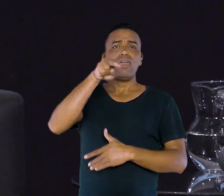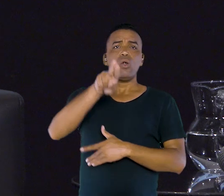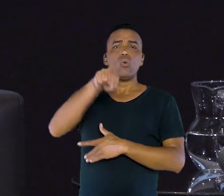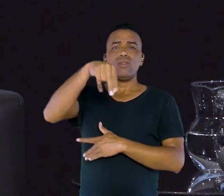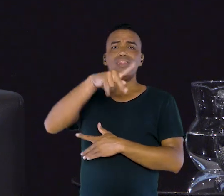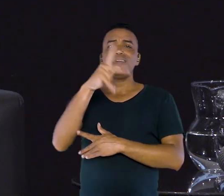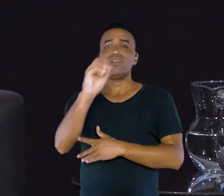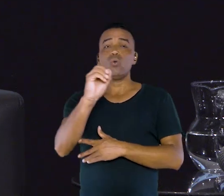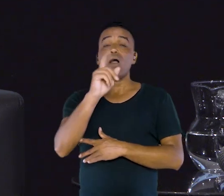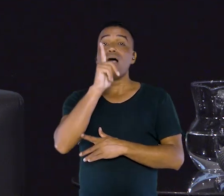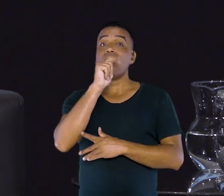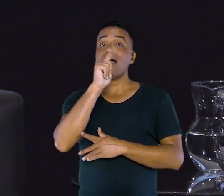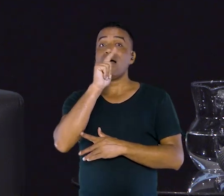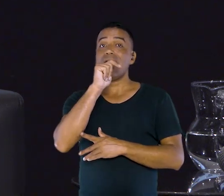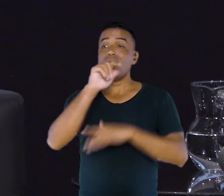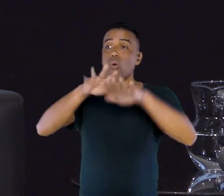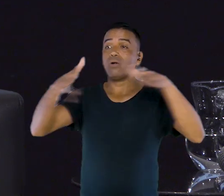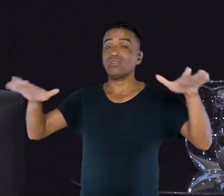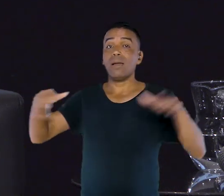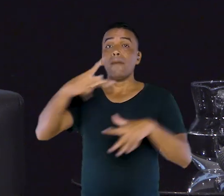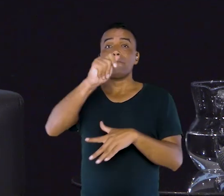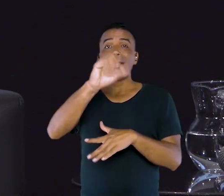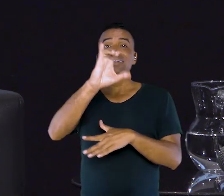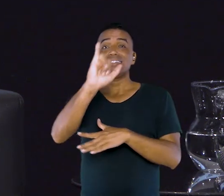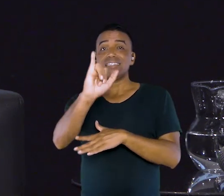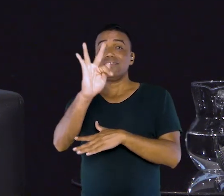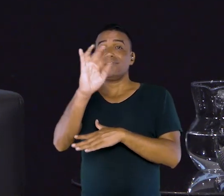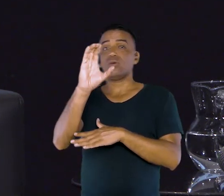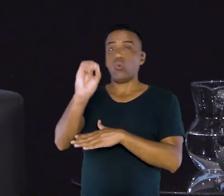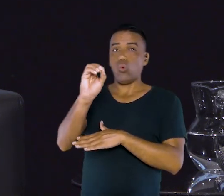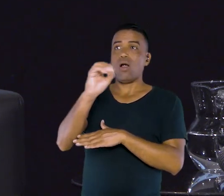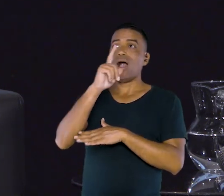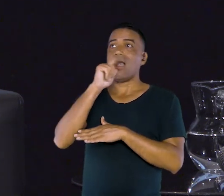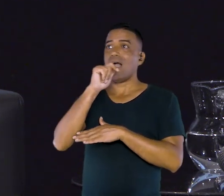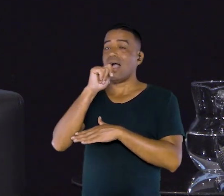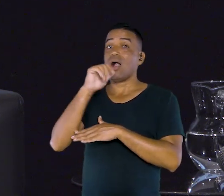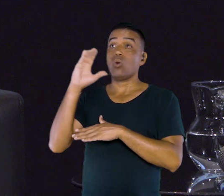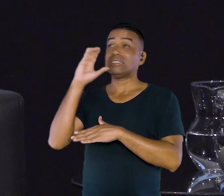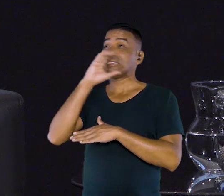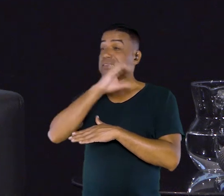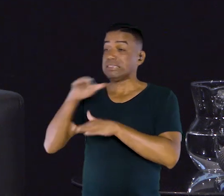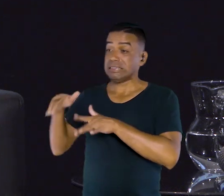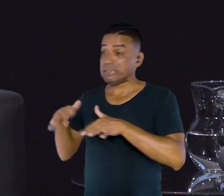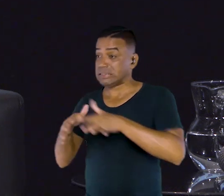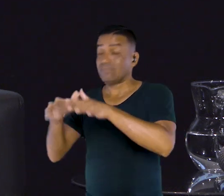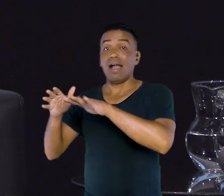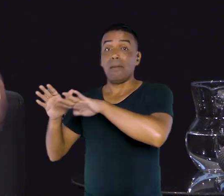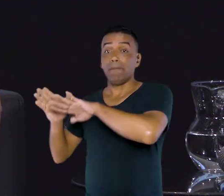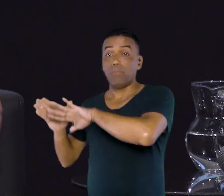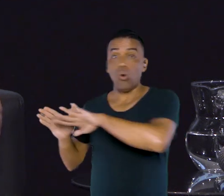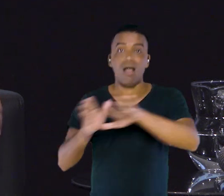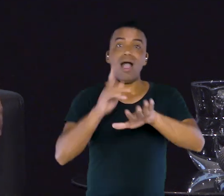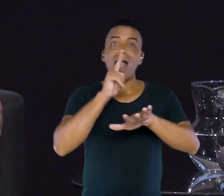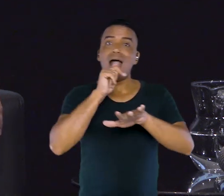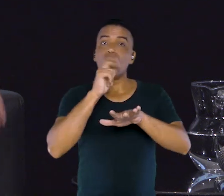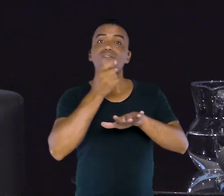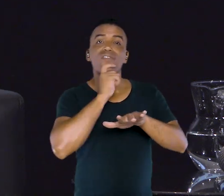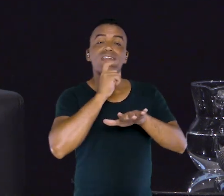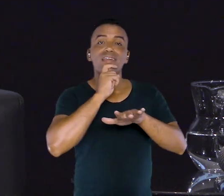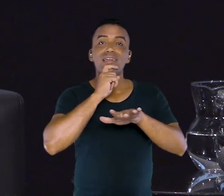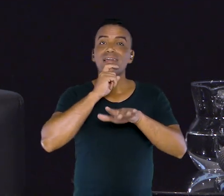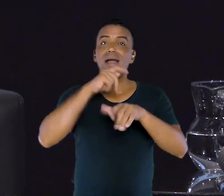Niño? É um aquecimento das águas do Oceano Pacífico, né? As correntes quentes vão empurrando as correntes frias mais para o sul, ali na costa do